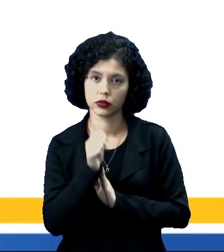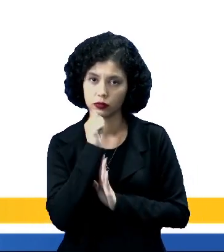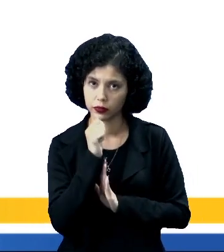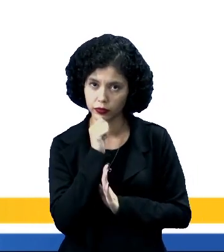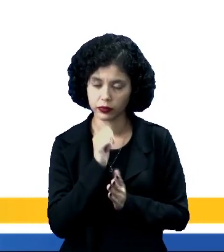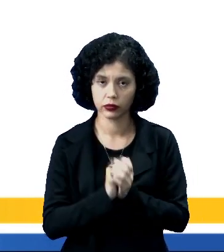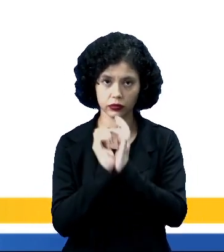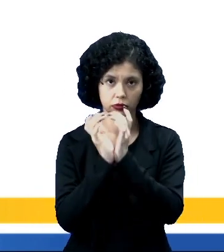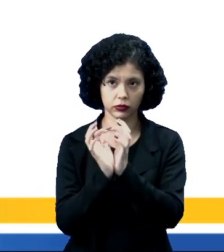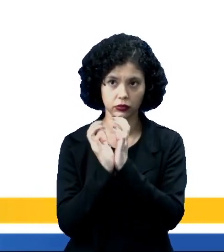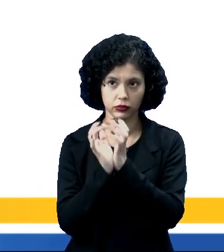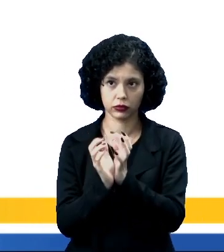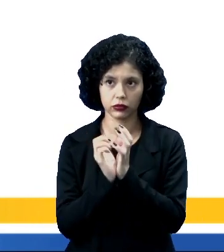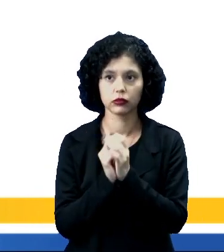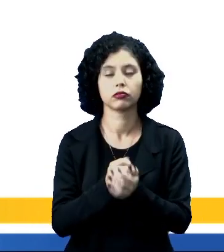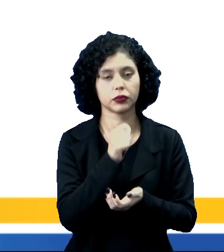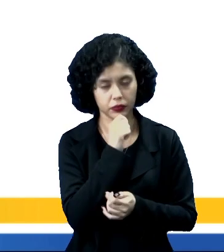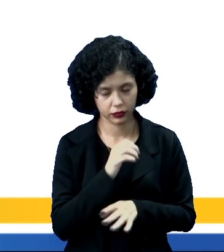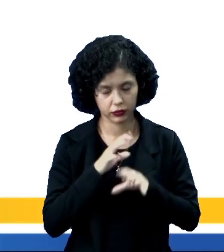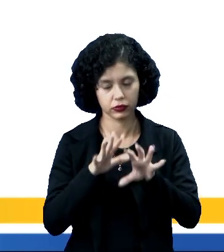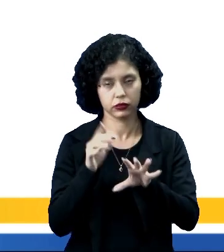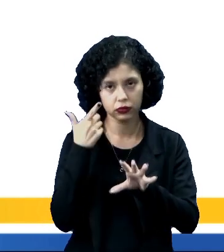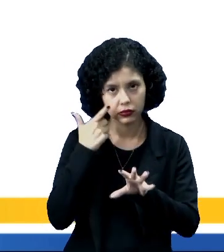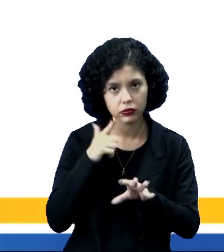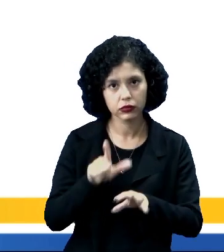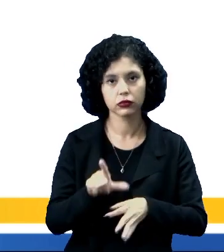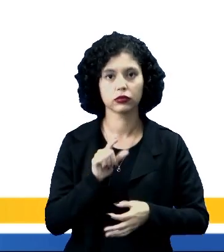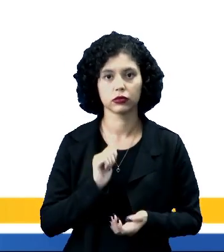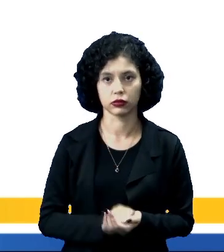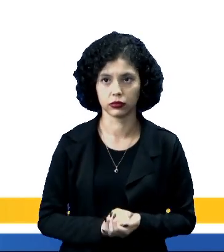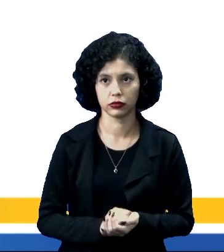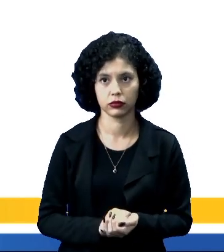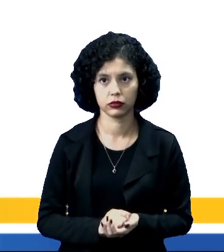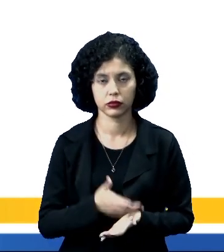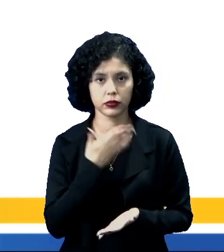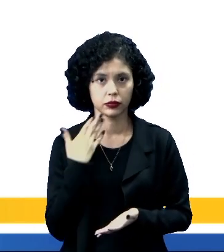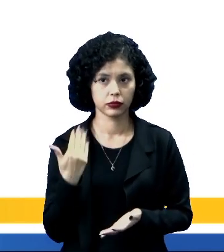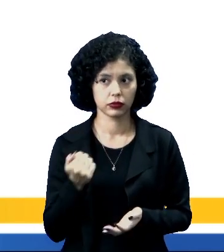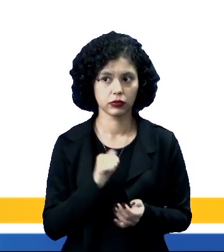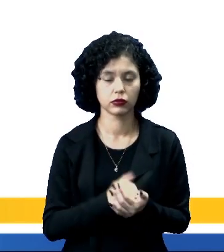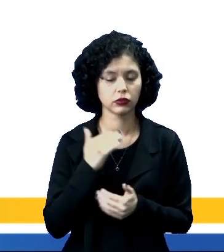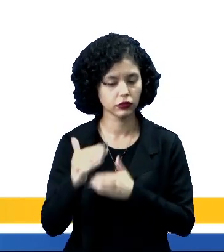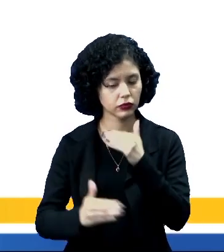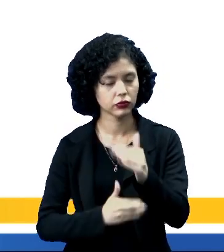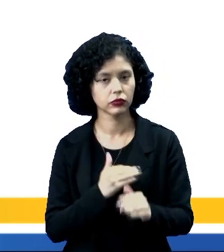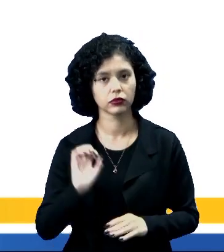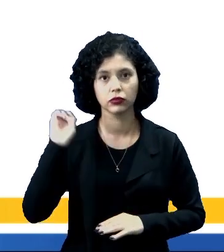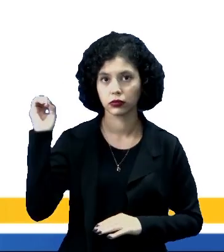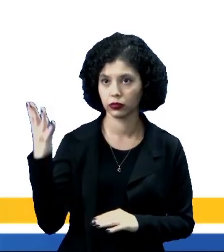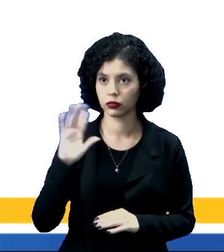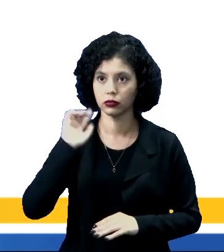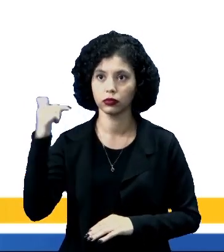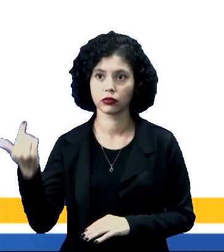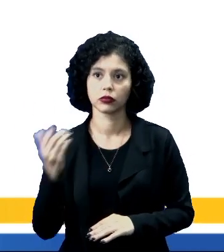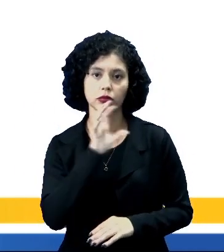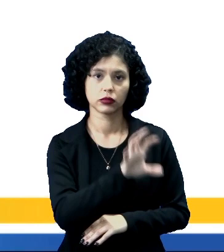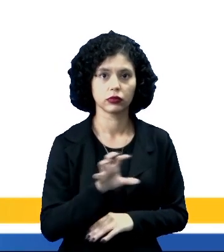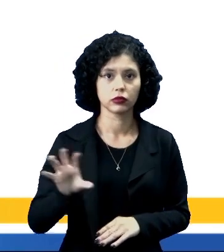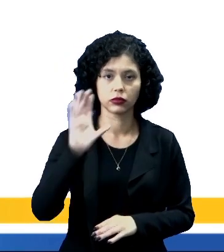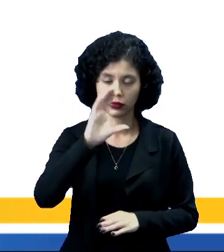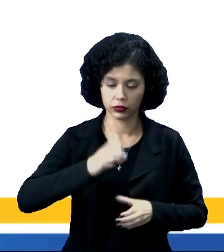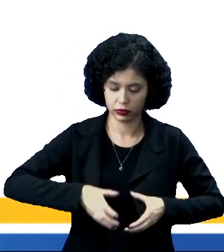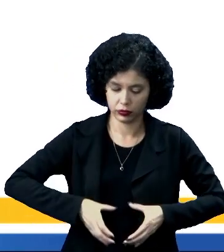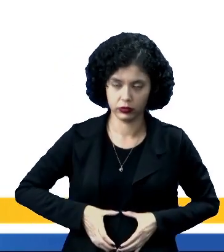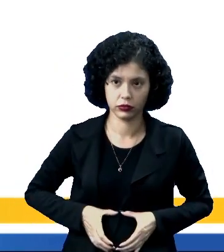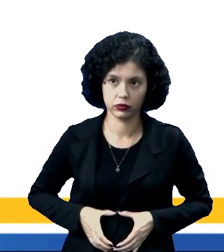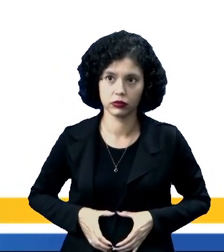na região do cérebro e ainda assim ela consegue né desencadear alguns processos que vão acontecer lá na região do